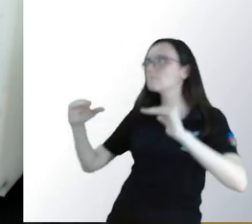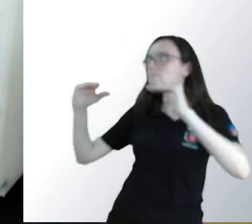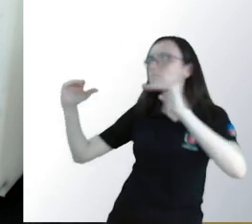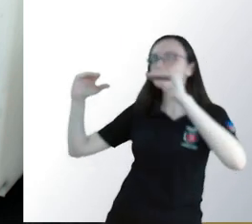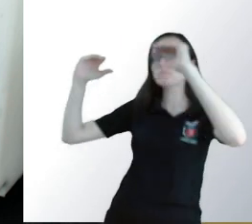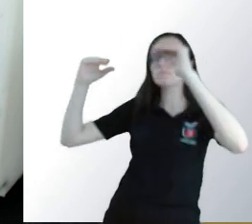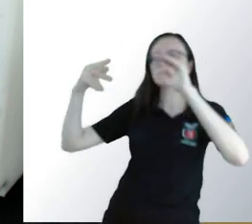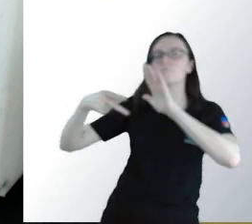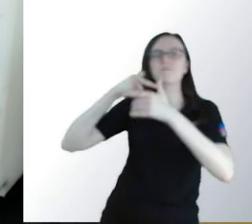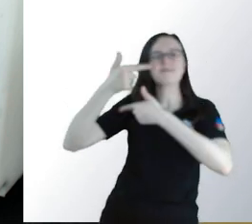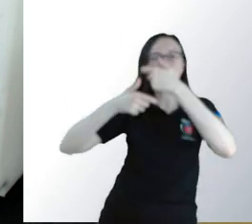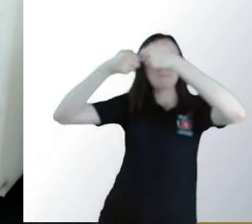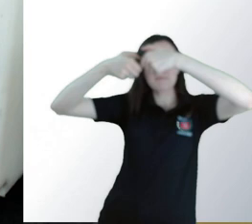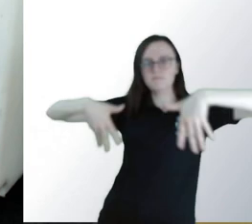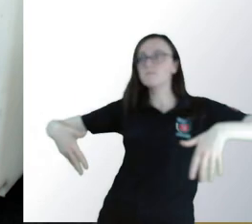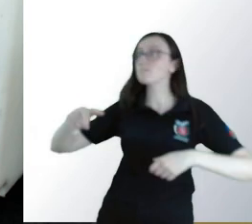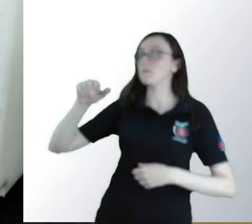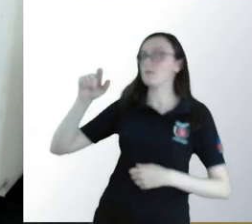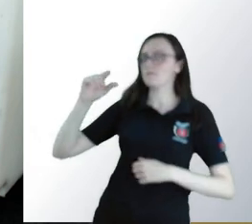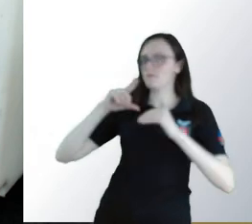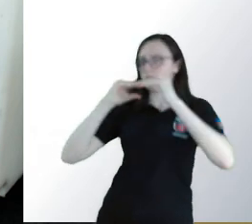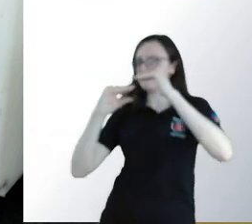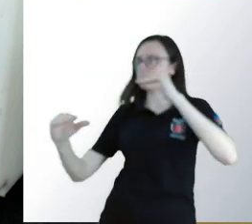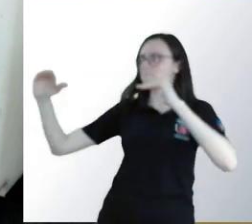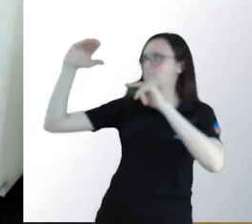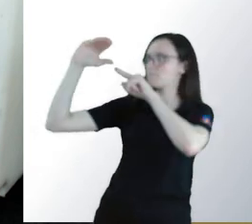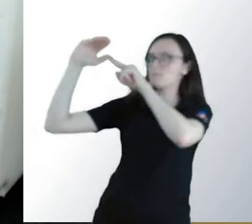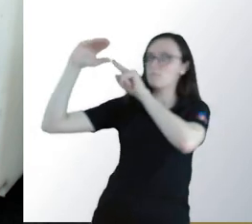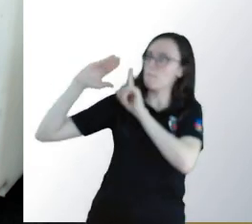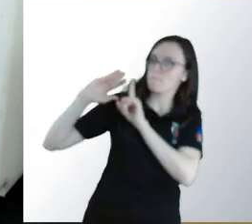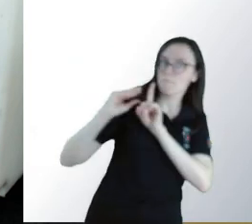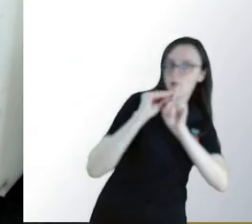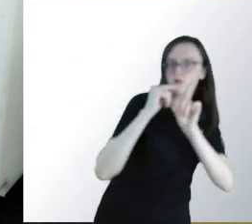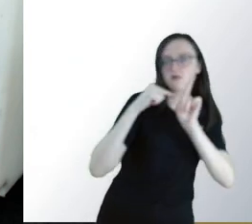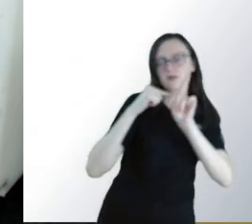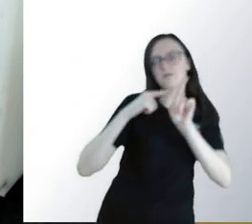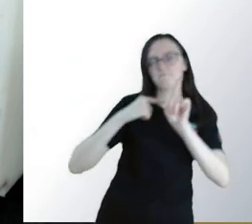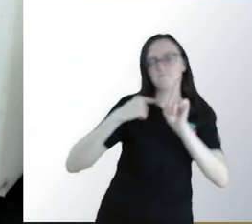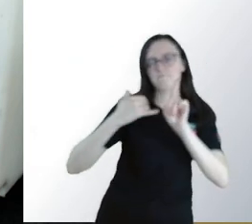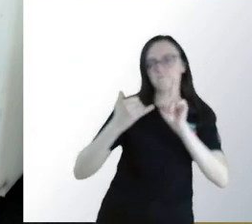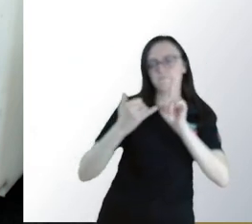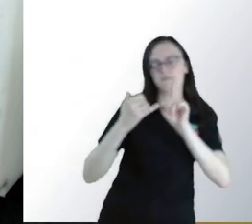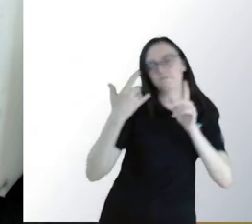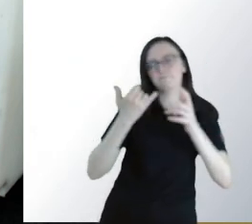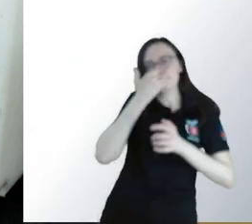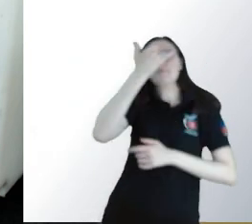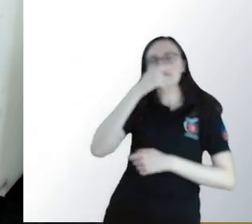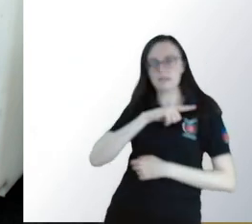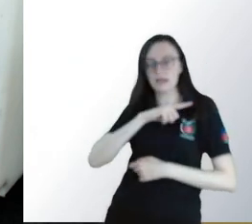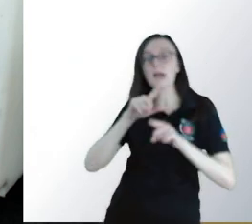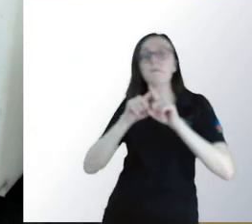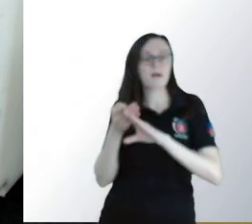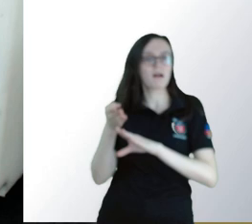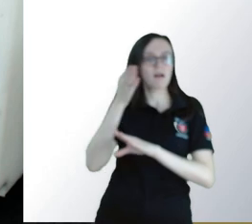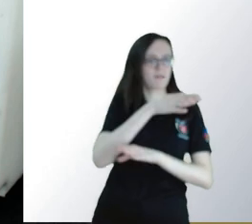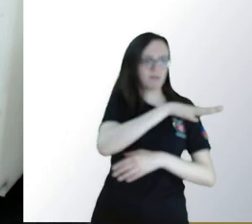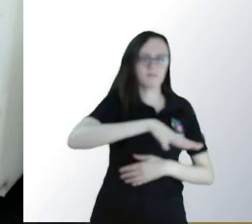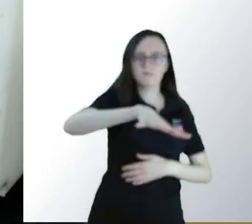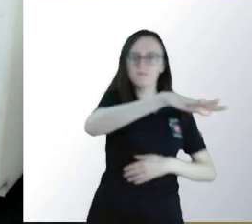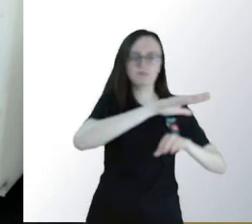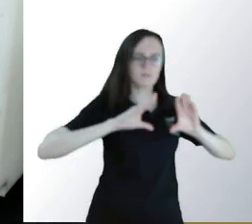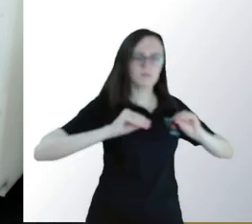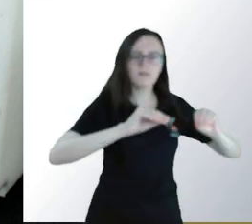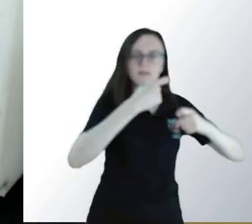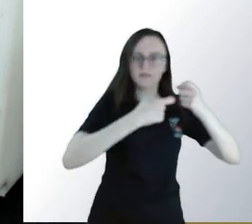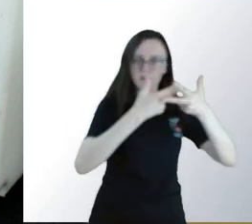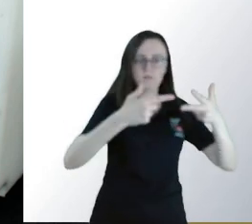superioridade hierárquica entre o agressor e a vítima. Já a importunação sexual, ela pode acontecer entre quaisquer pessoas, né, sejam, tenham